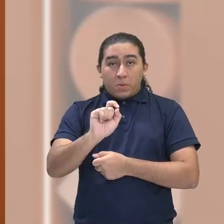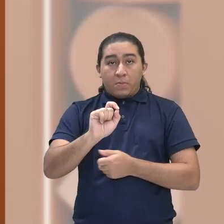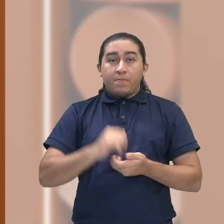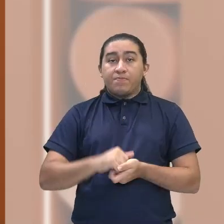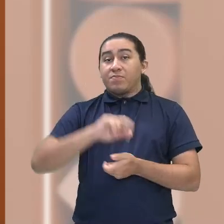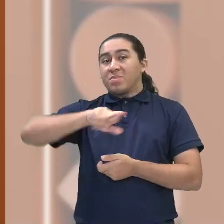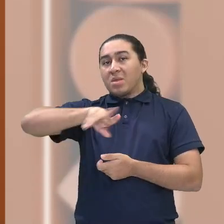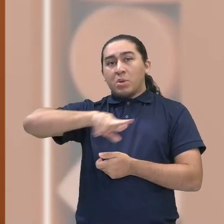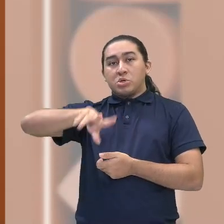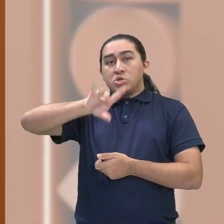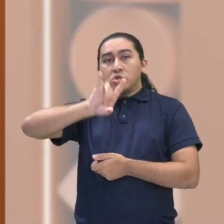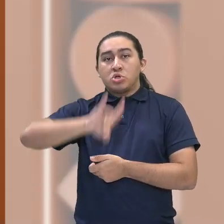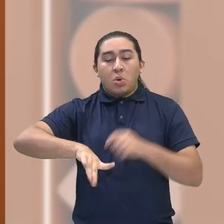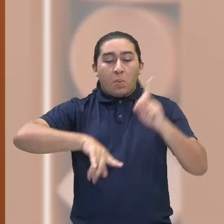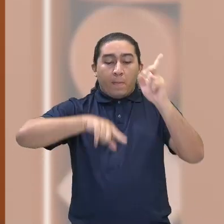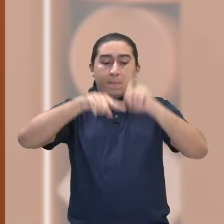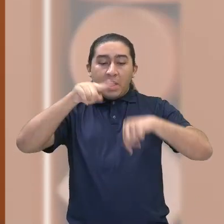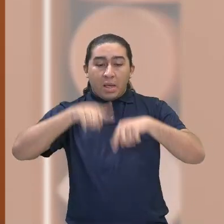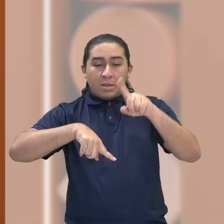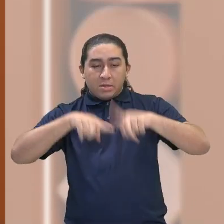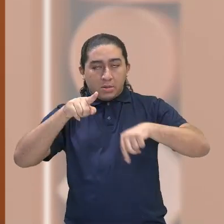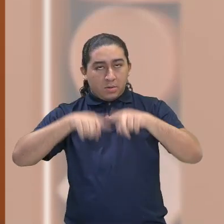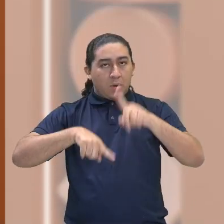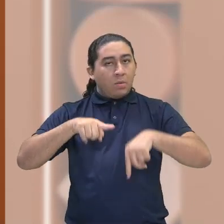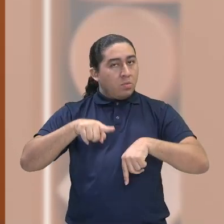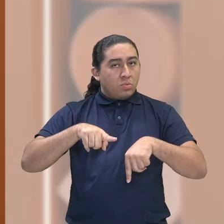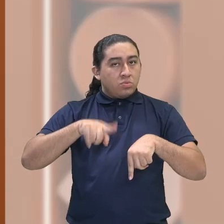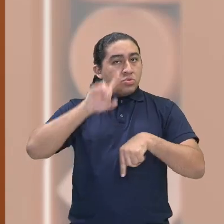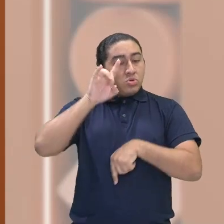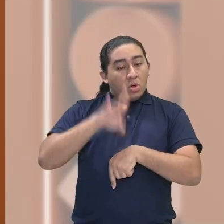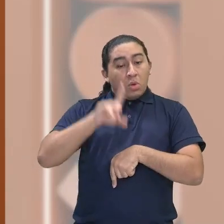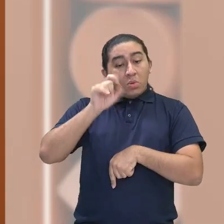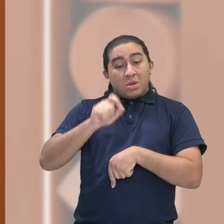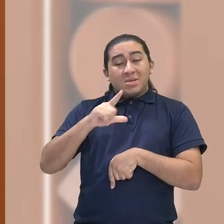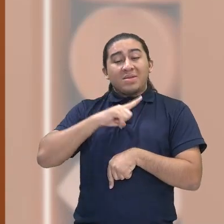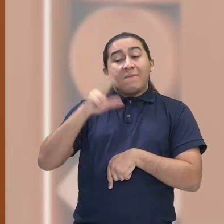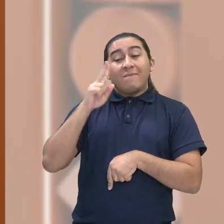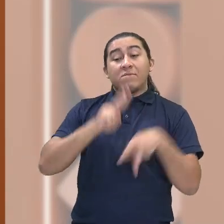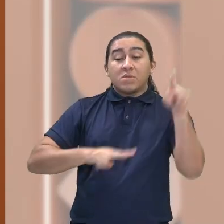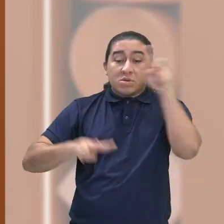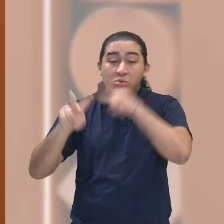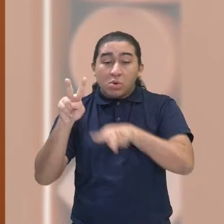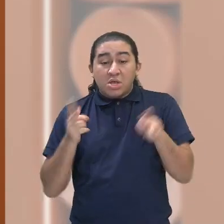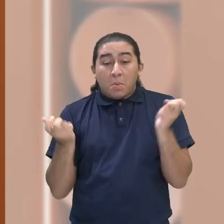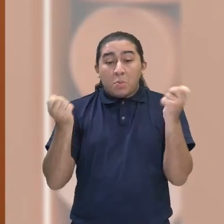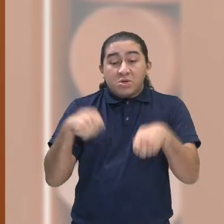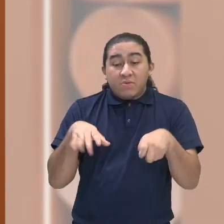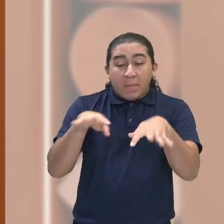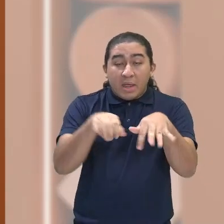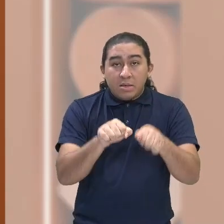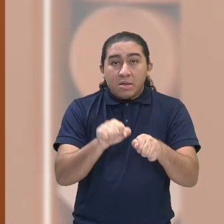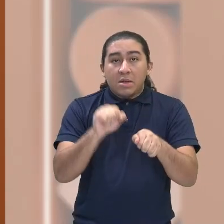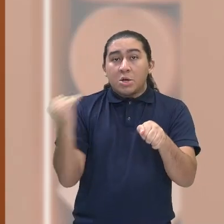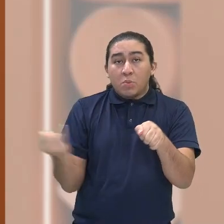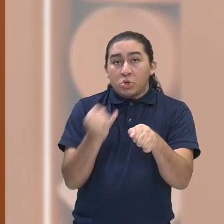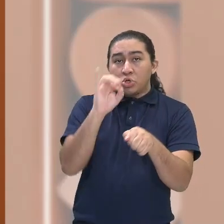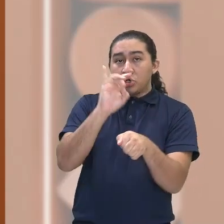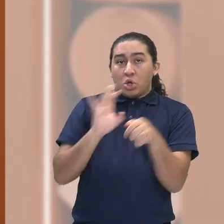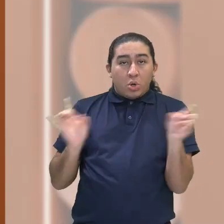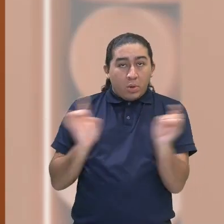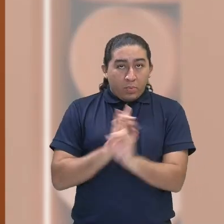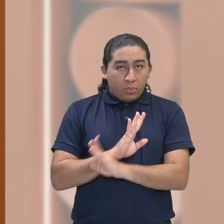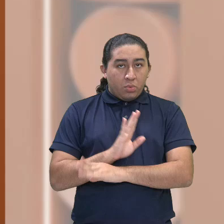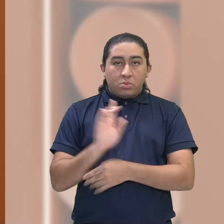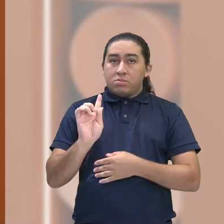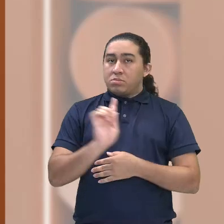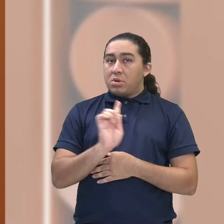o material, né, não somente aquilo que existe fisicamente é importante.